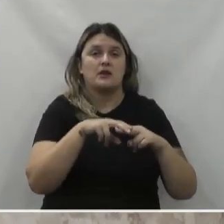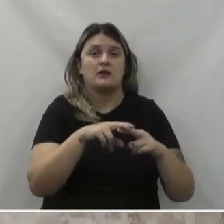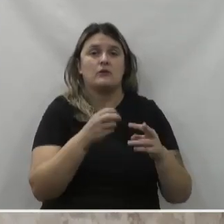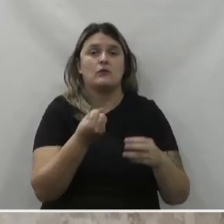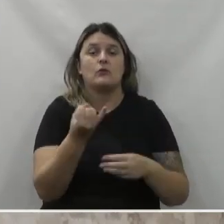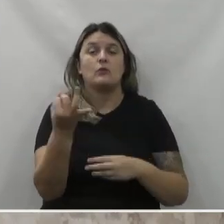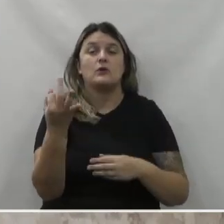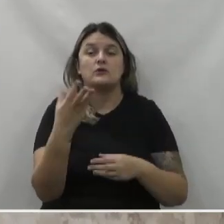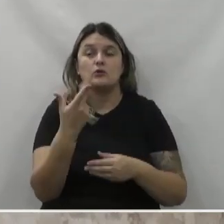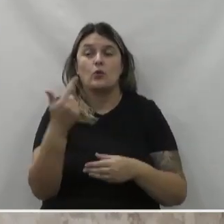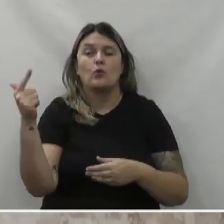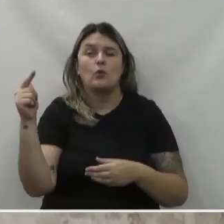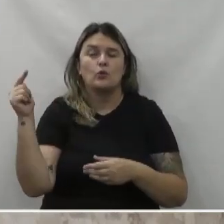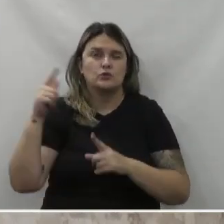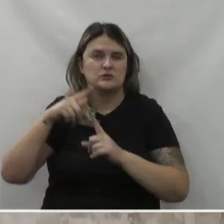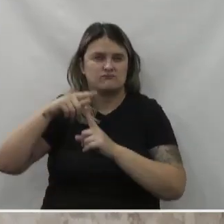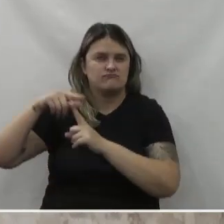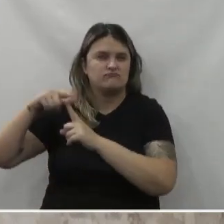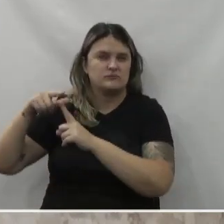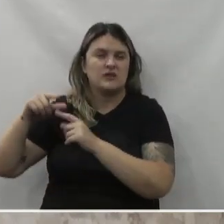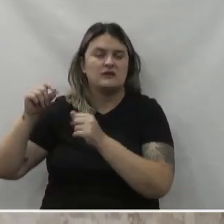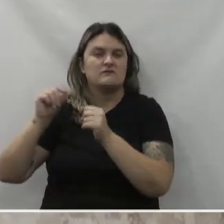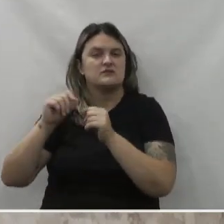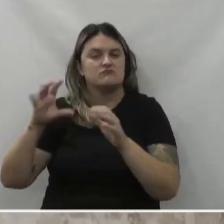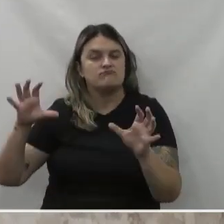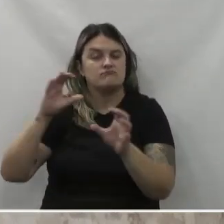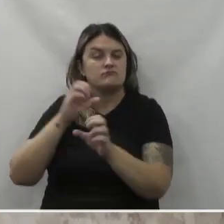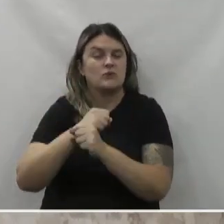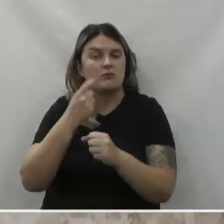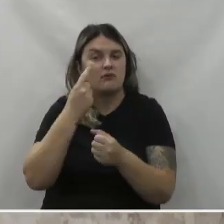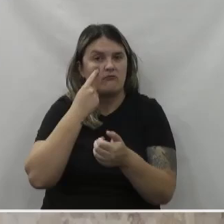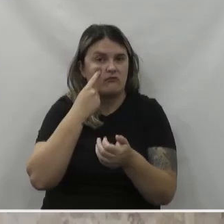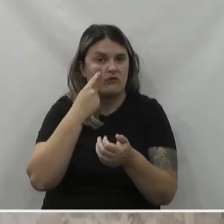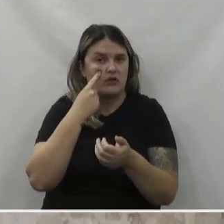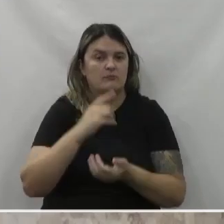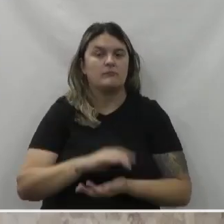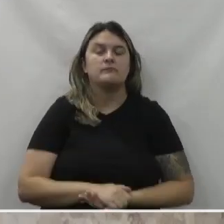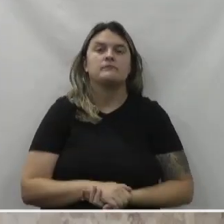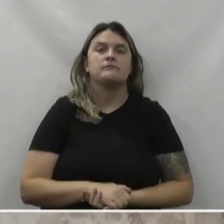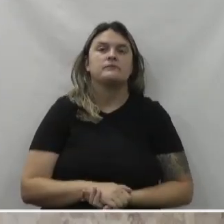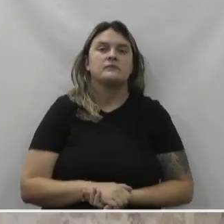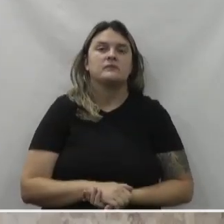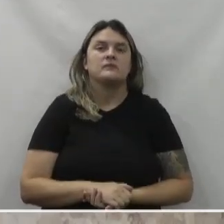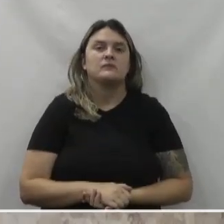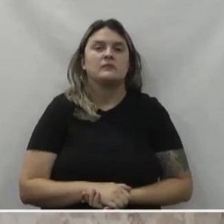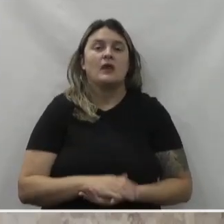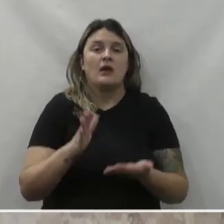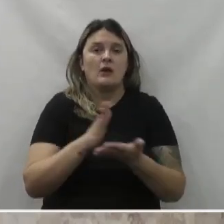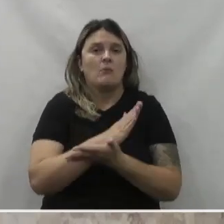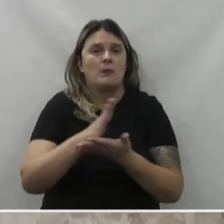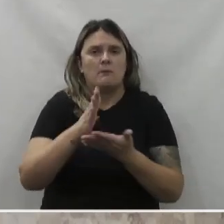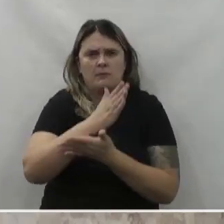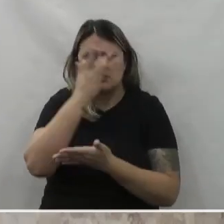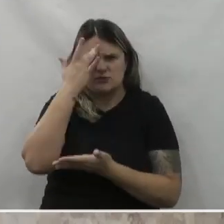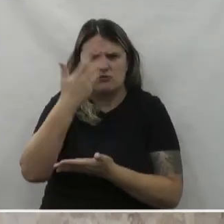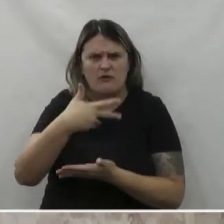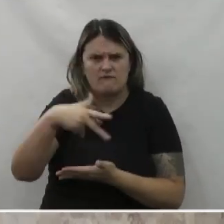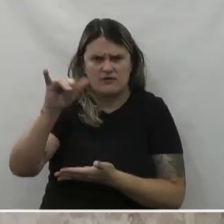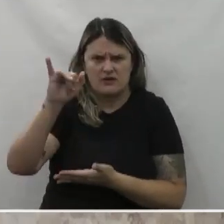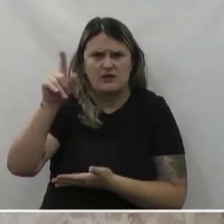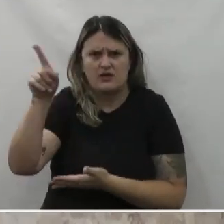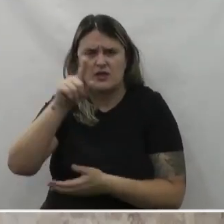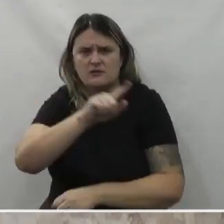ali tem um espaço bem bacana, bem como aí uma quadra poliesportiva. Muitas das pessoas às vezes vão jogar lá no